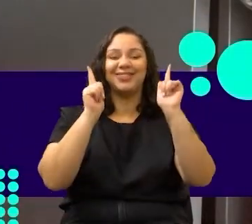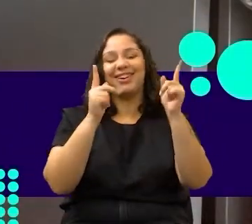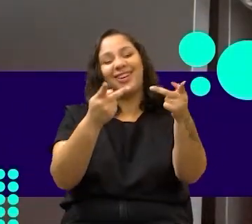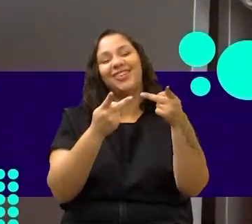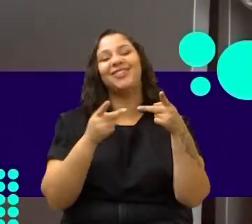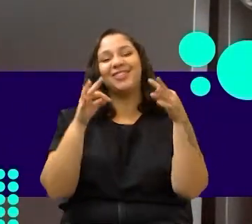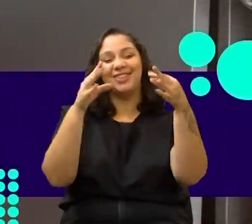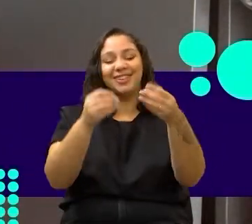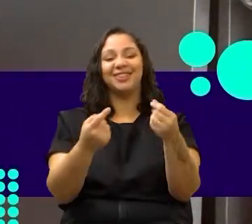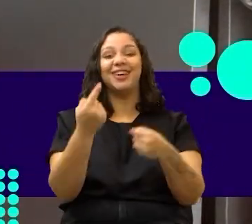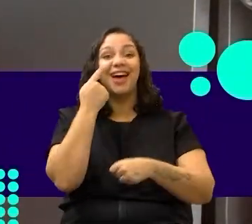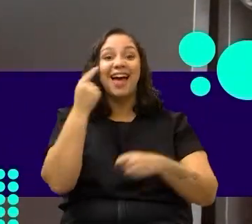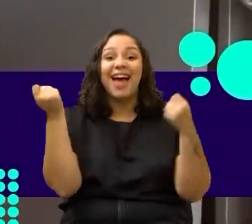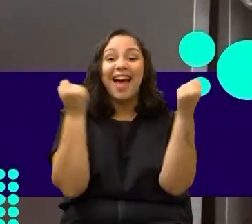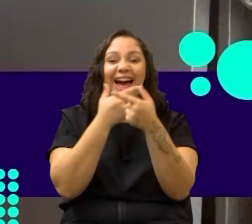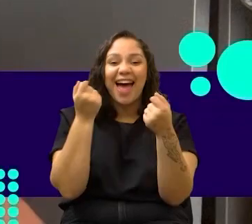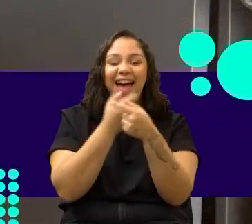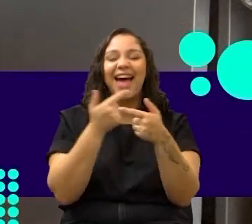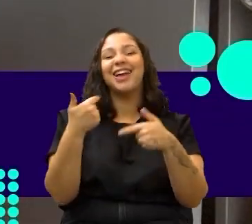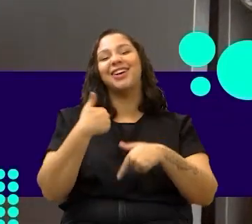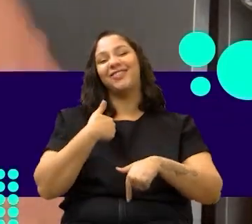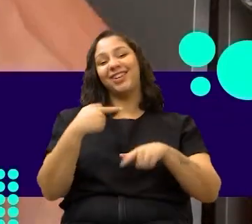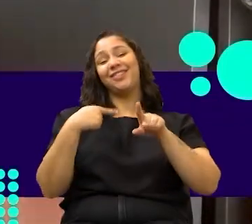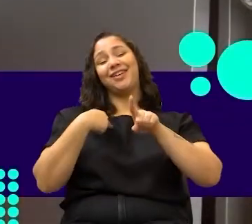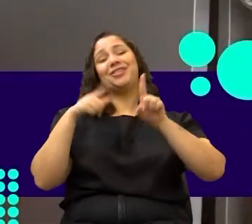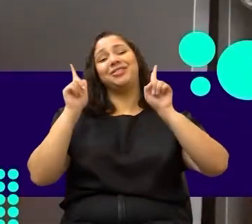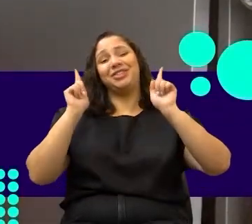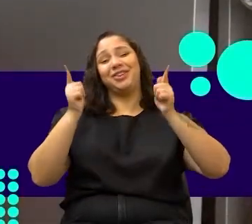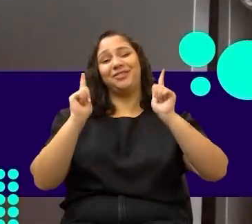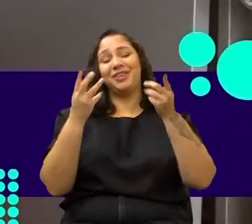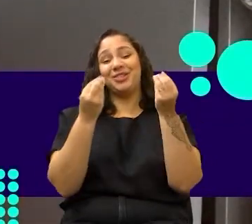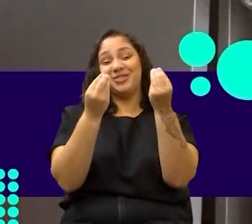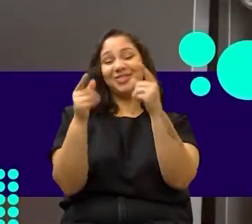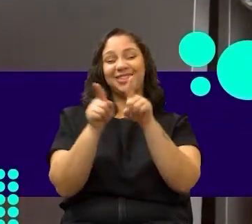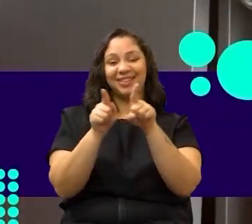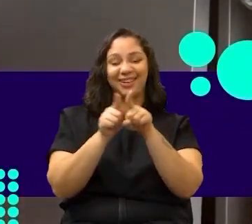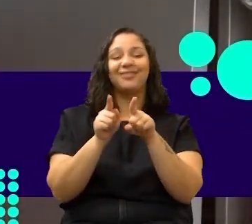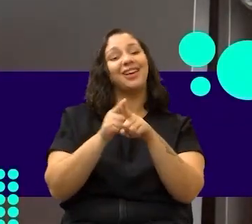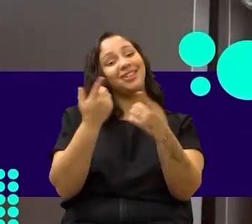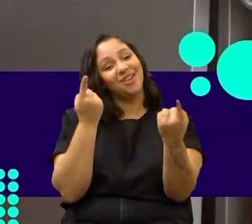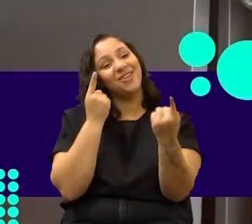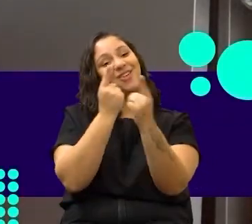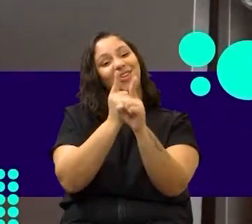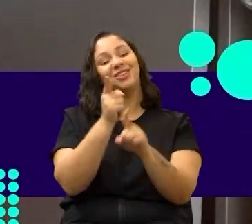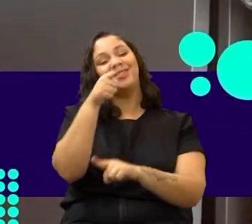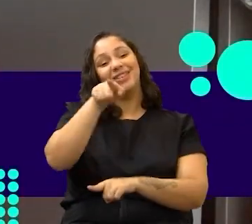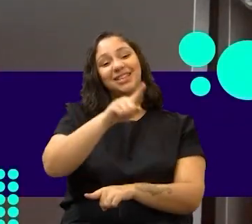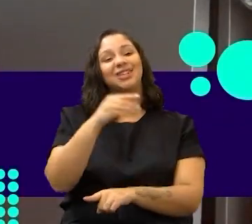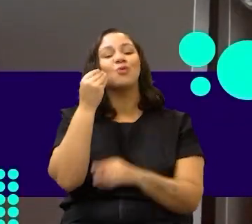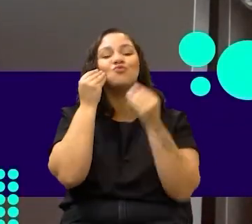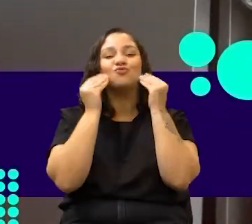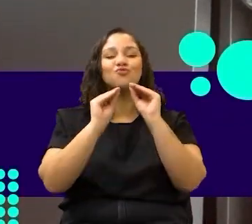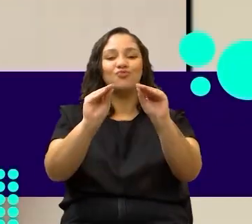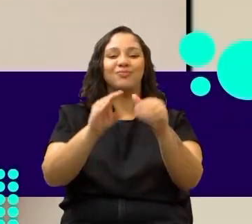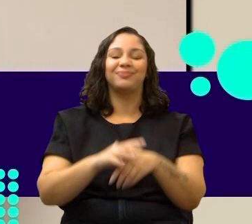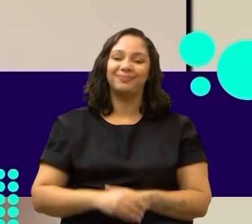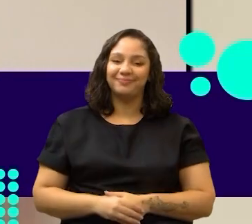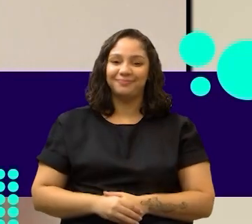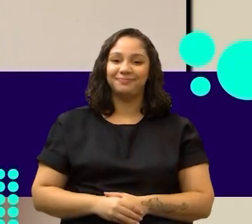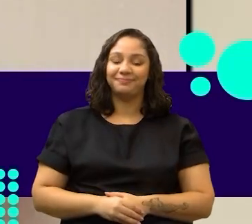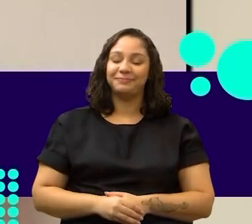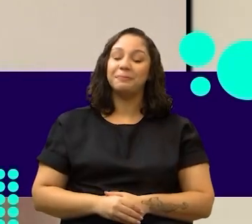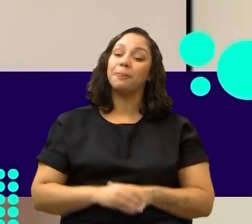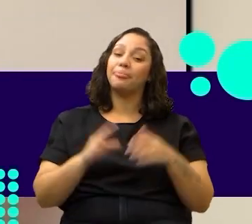convido vocês a aparecerem por lá e dar risada comigo, porque eu também me divirto muito nesse show. A gente se vê então. Tchau! Beijo do Preto!